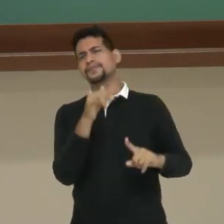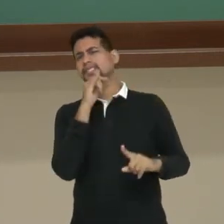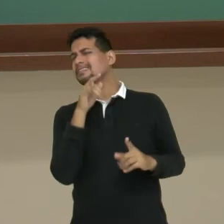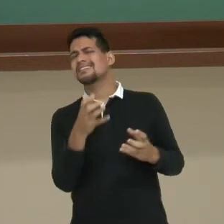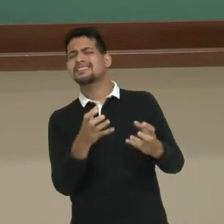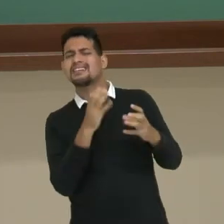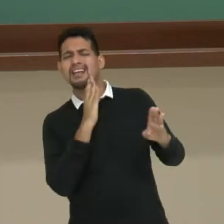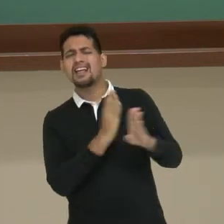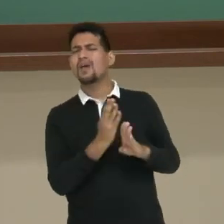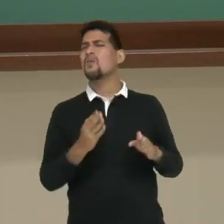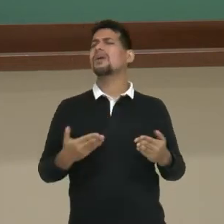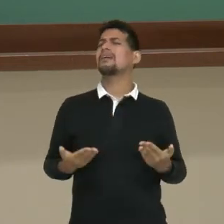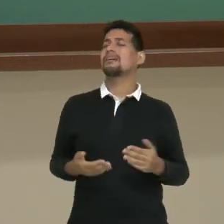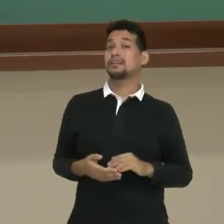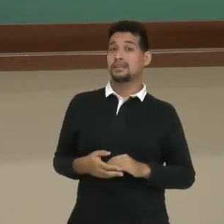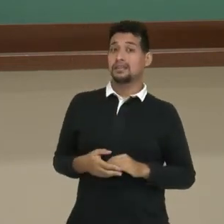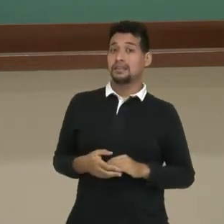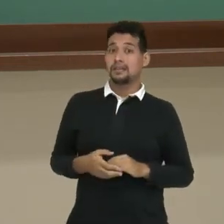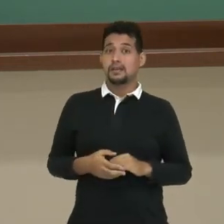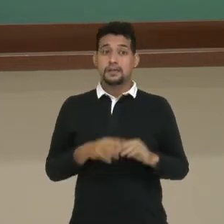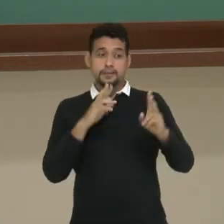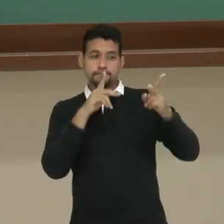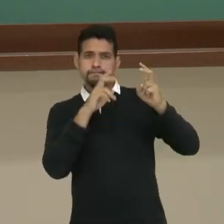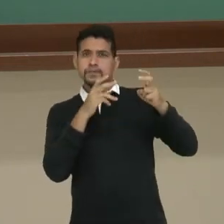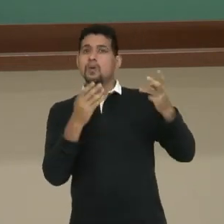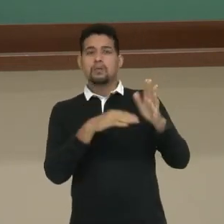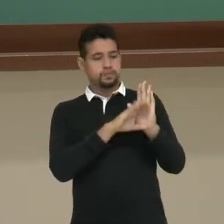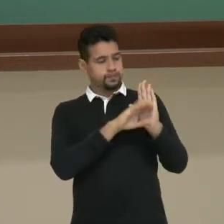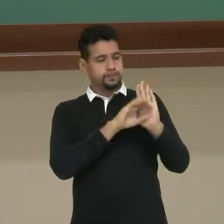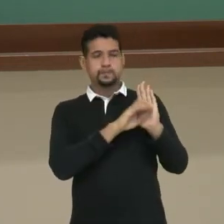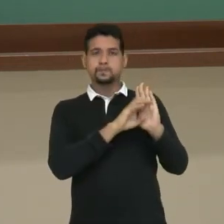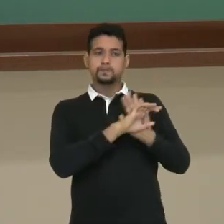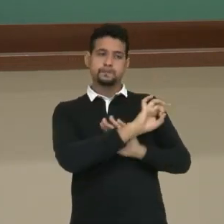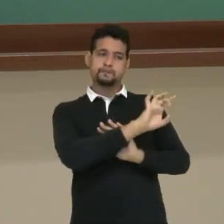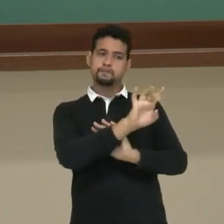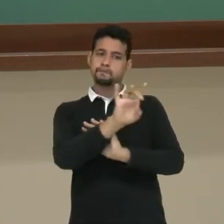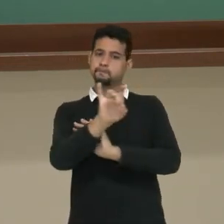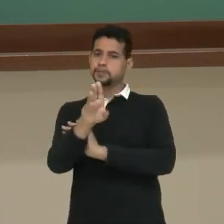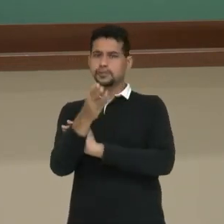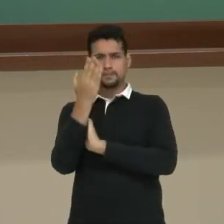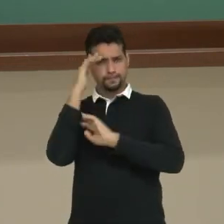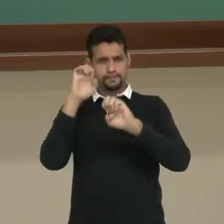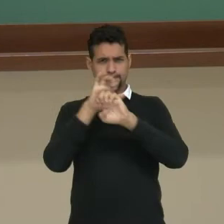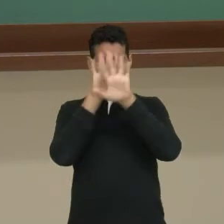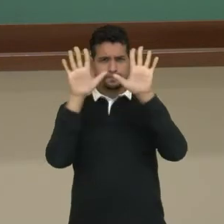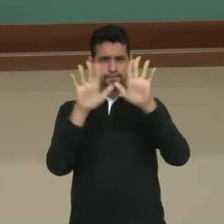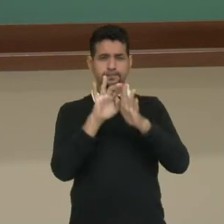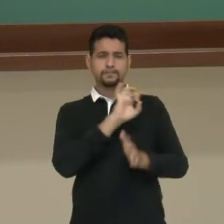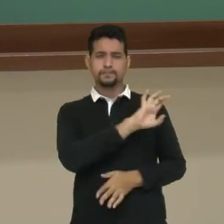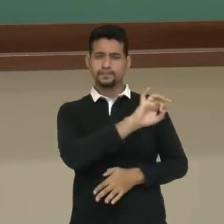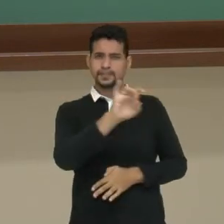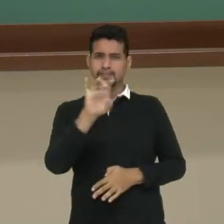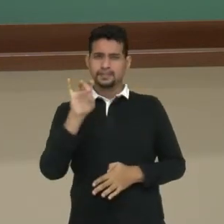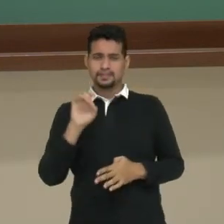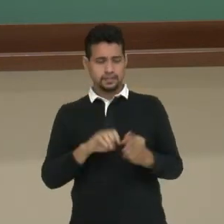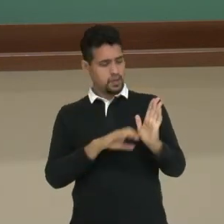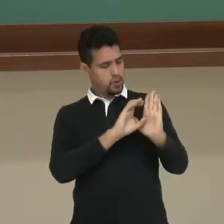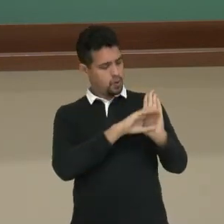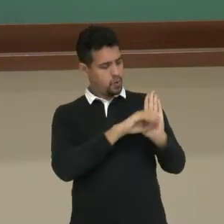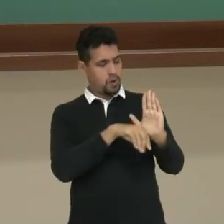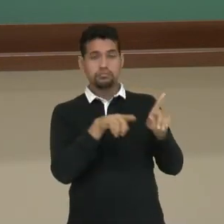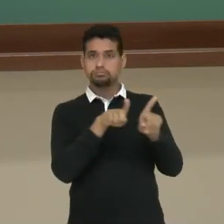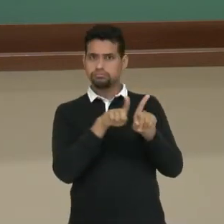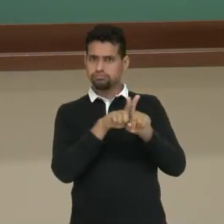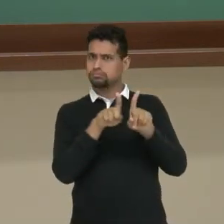quer descobrir, ver o conceito de cada um, se você está entendendo cada um dos conceitos, se te falta algum conceito